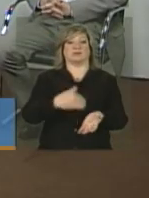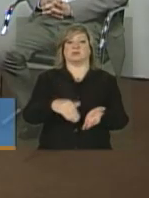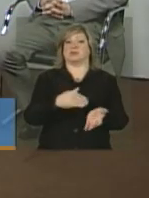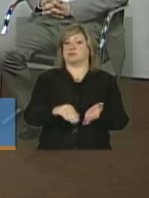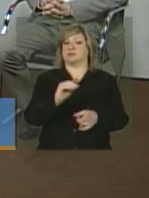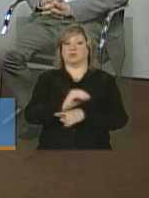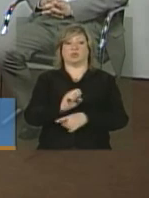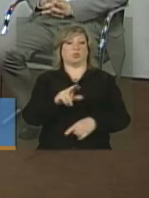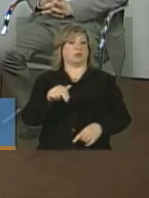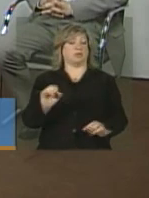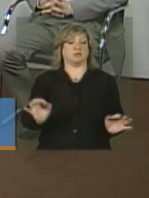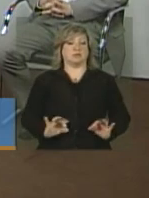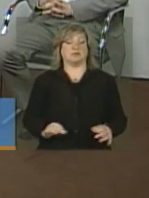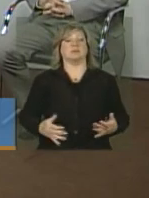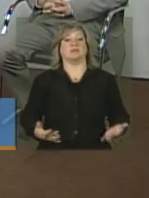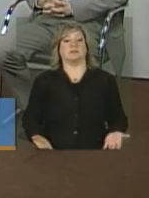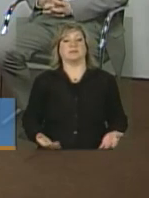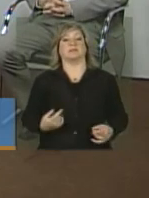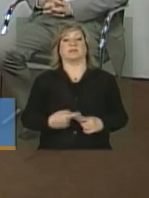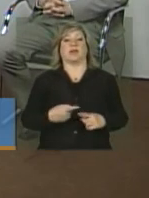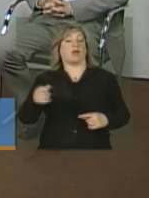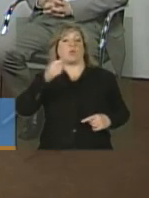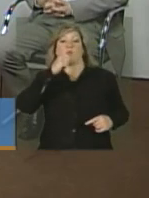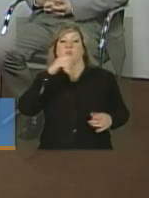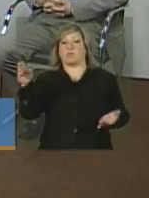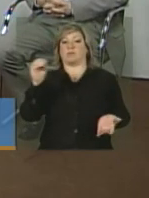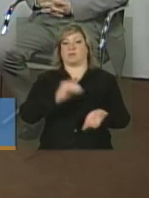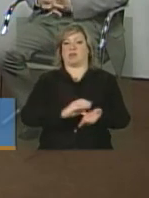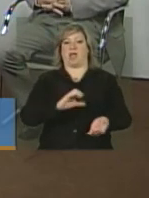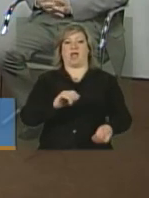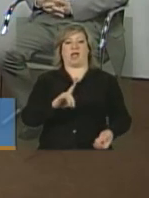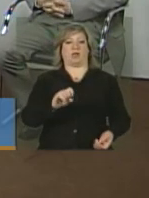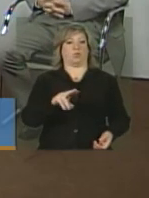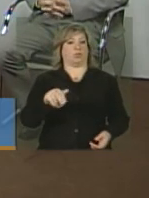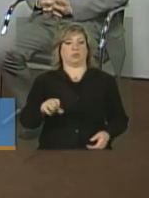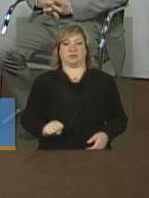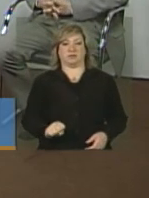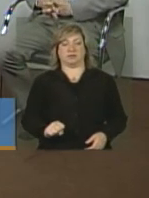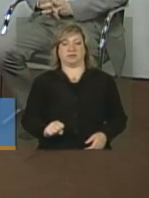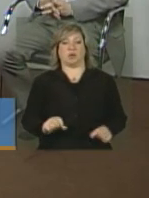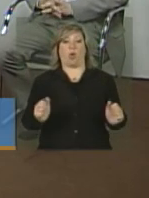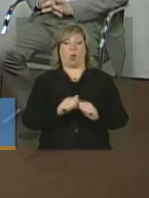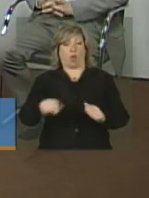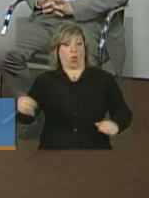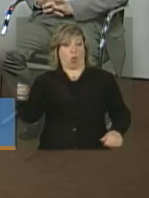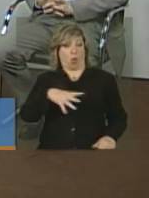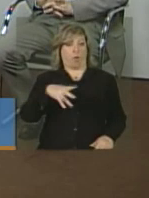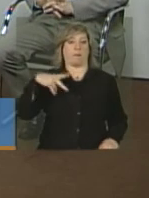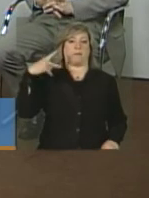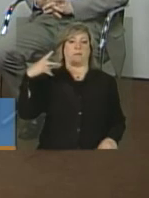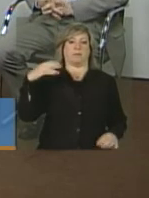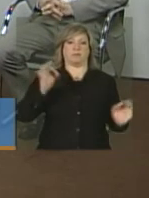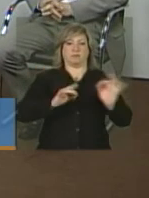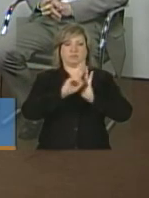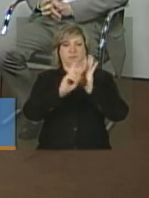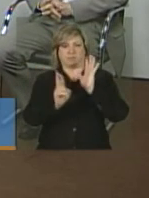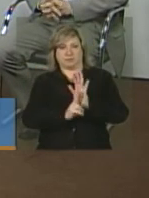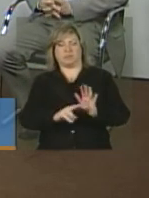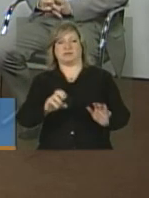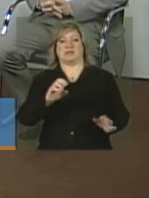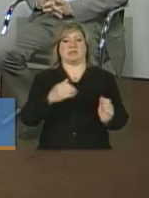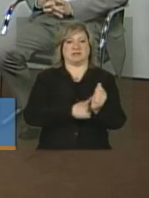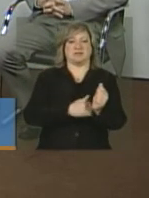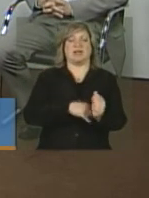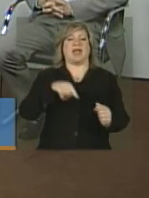Assistência Social. Portanto, não está cadastrado no CadSuas. Com a nova política de senhas, este servidor não